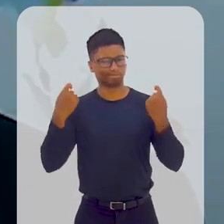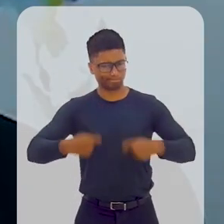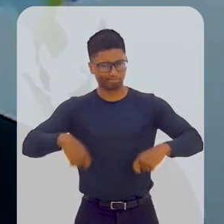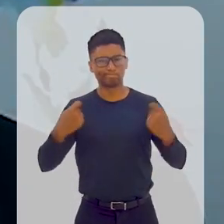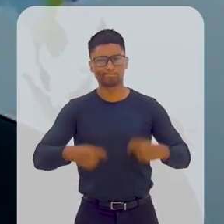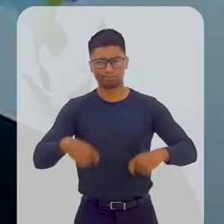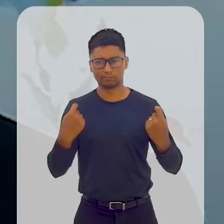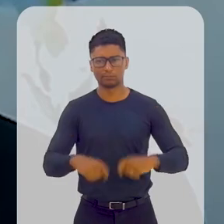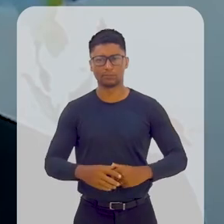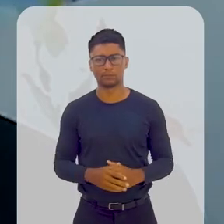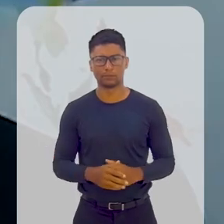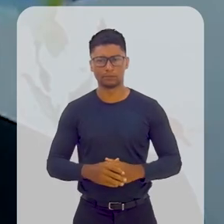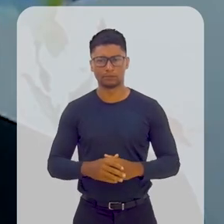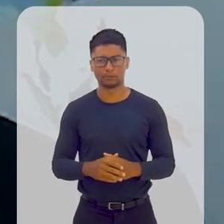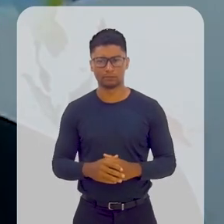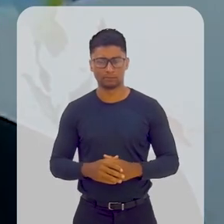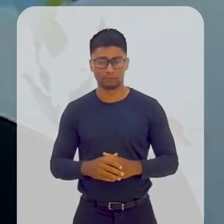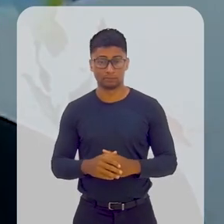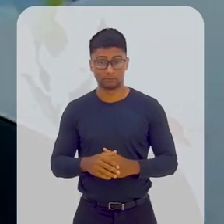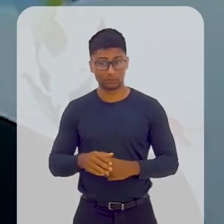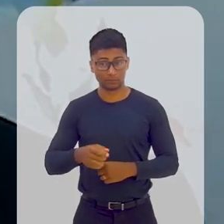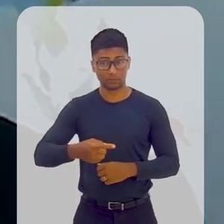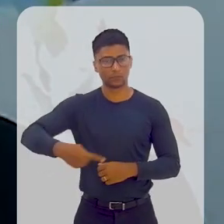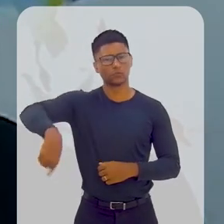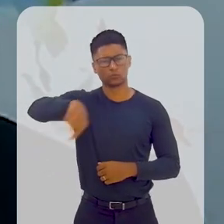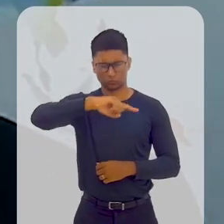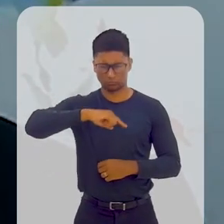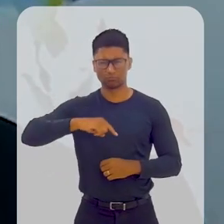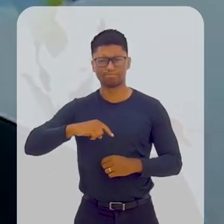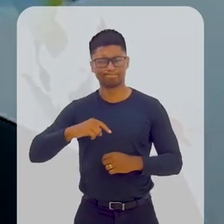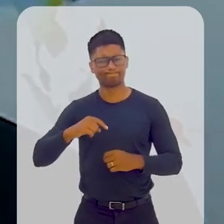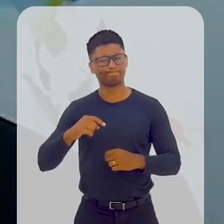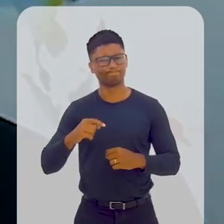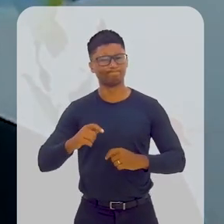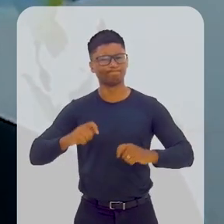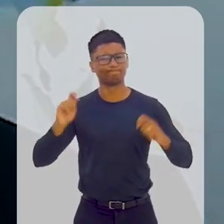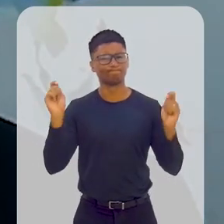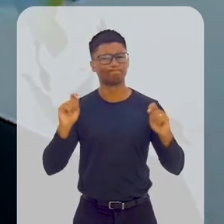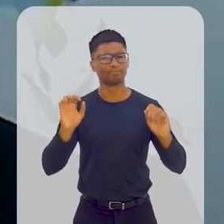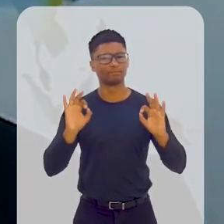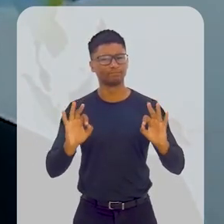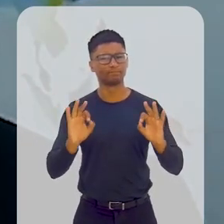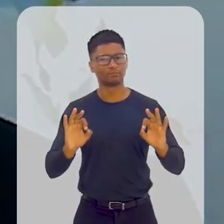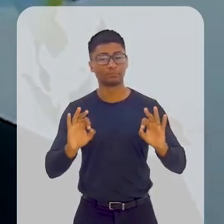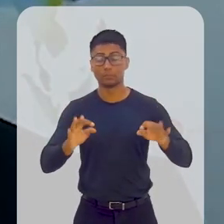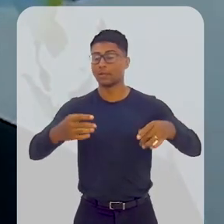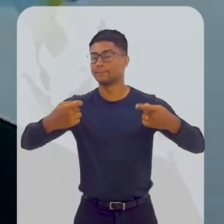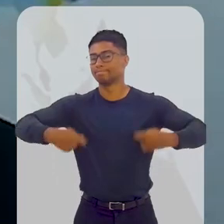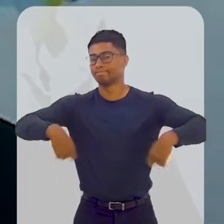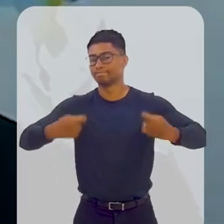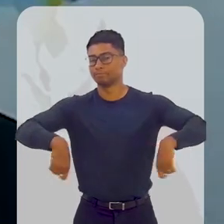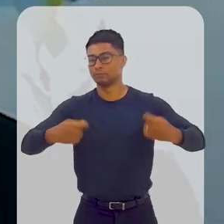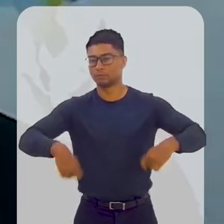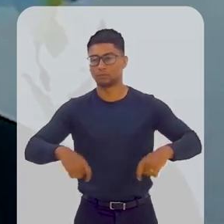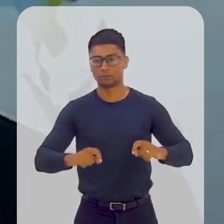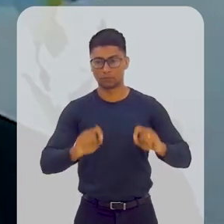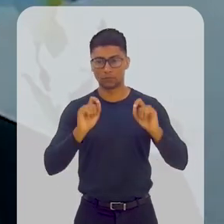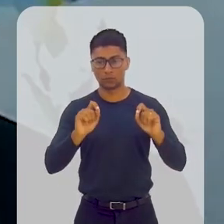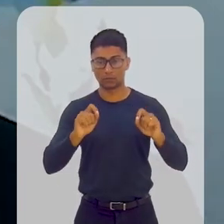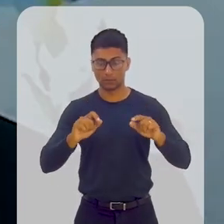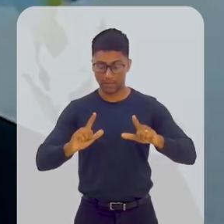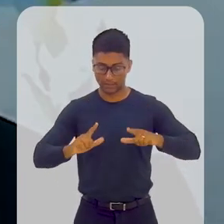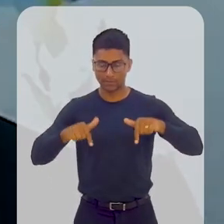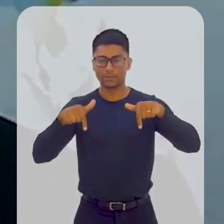Nós somos muito potenciais, né? E aí é necessário